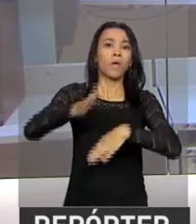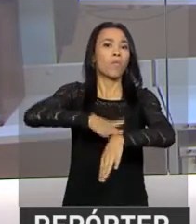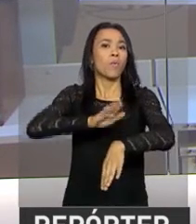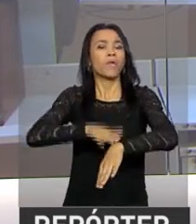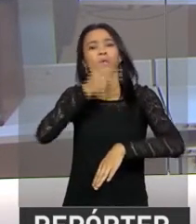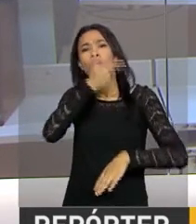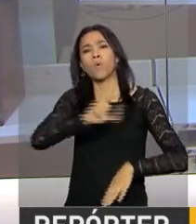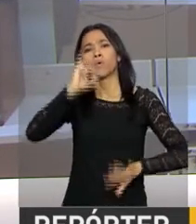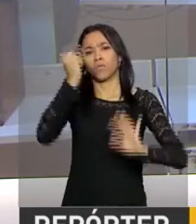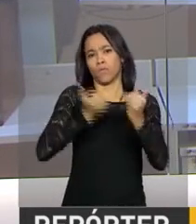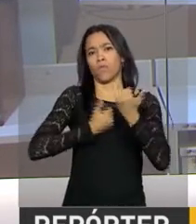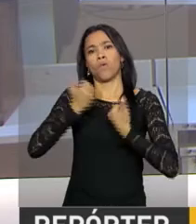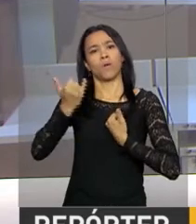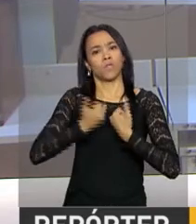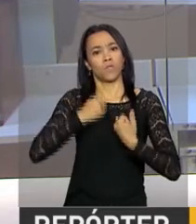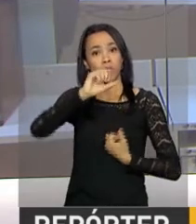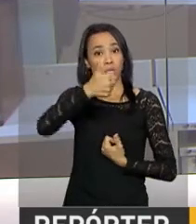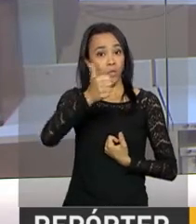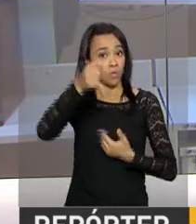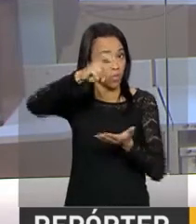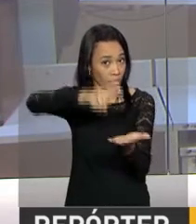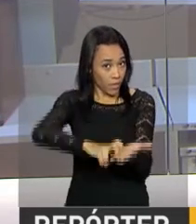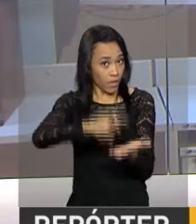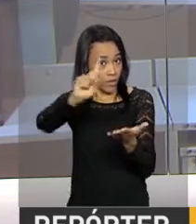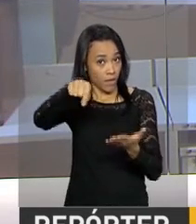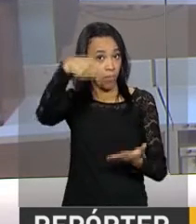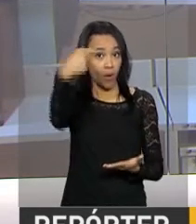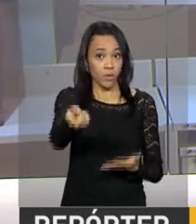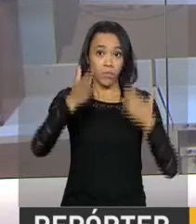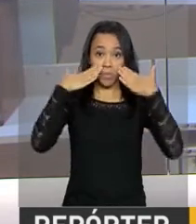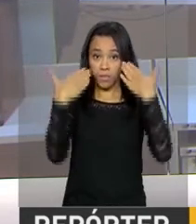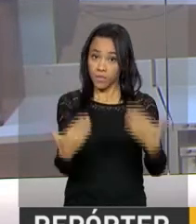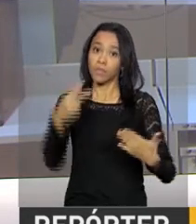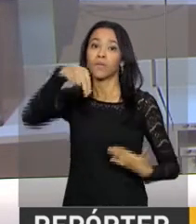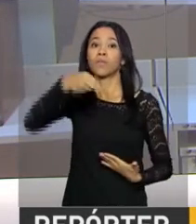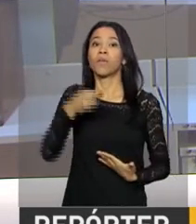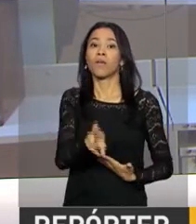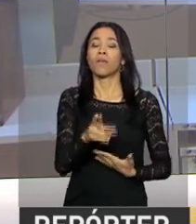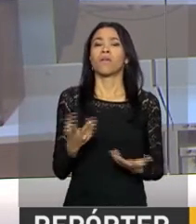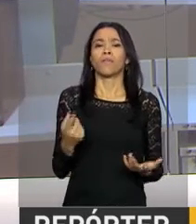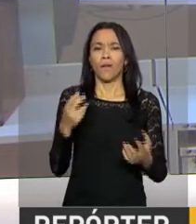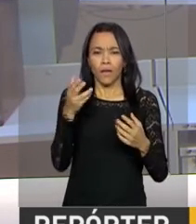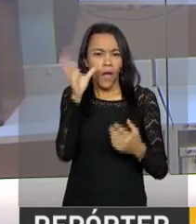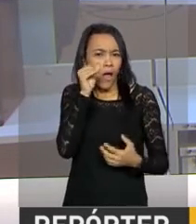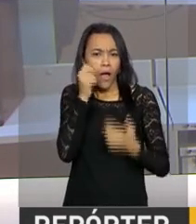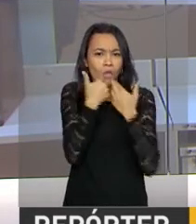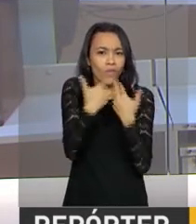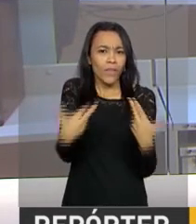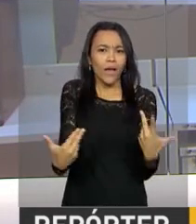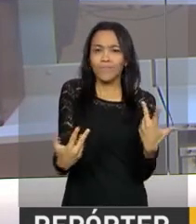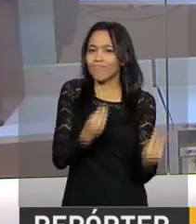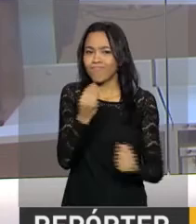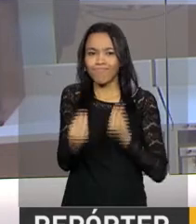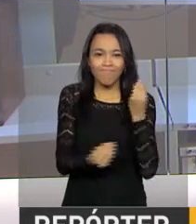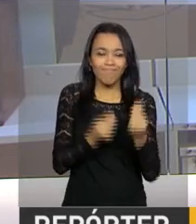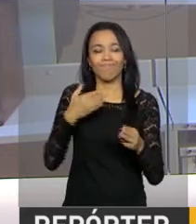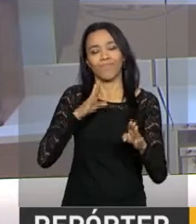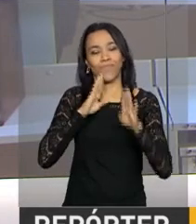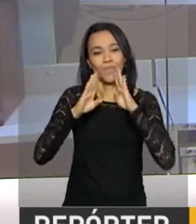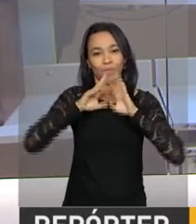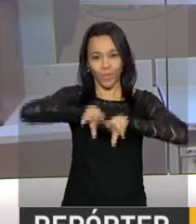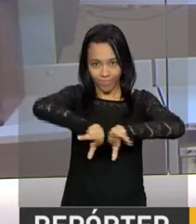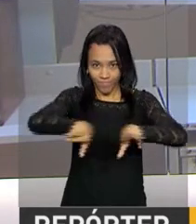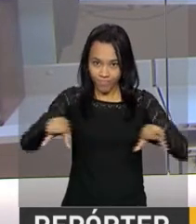com outras informações às 11 da manhã na próxima edição do repórter nbr acompanhe também as novidades em nossas redes